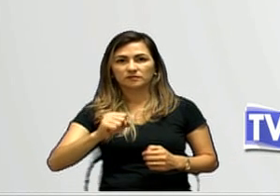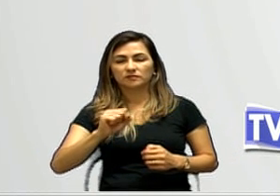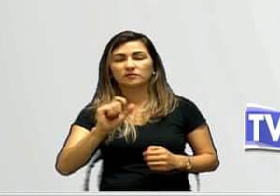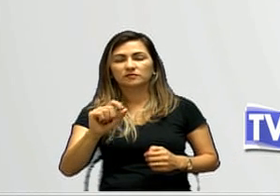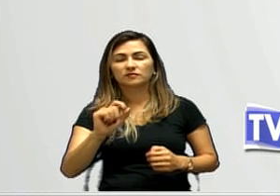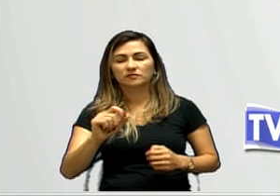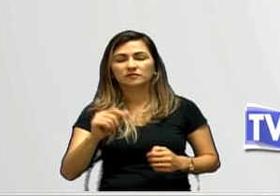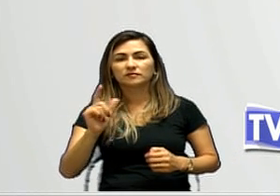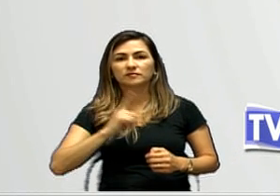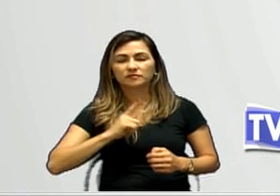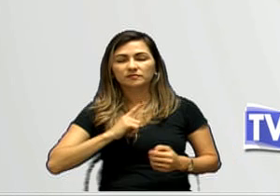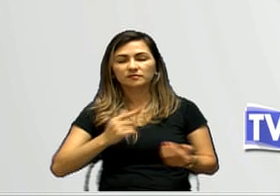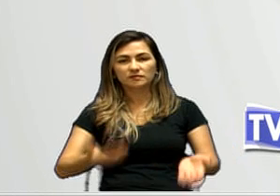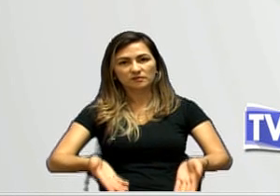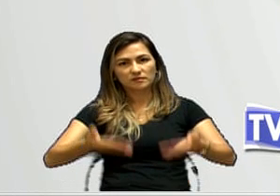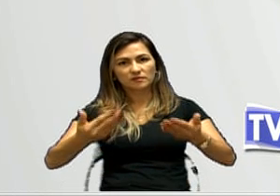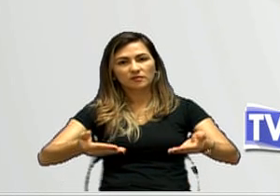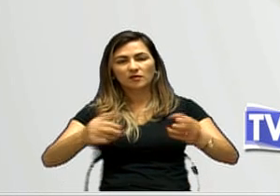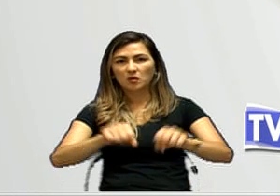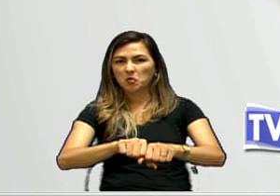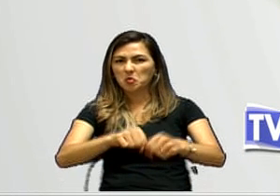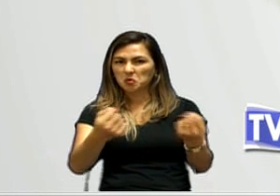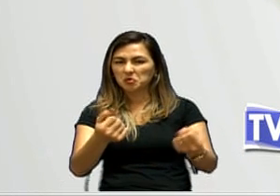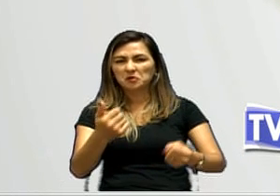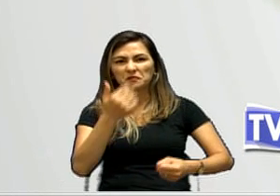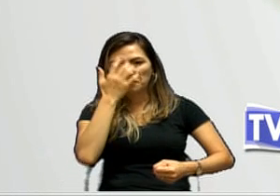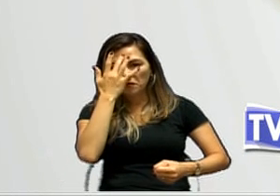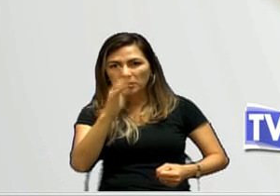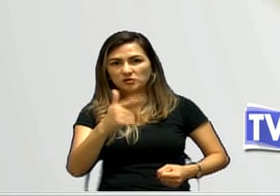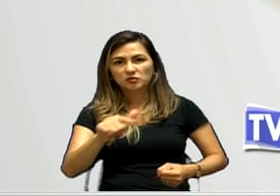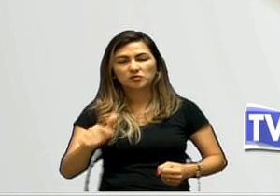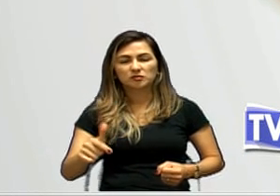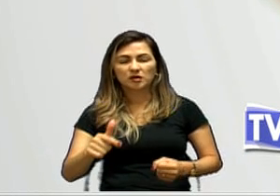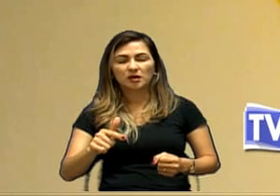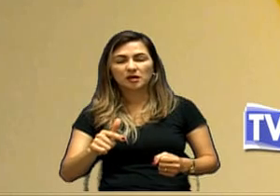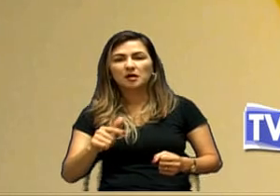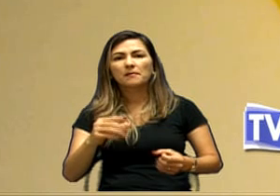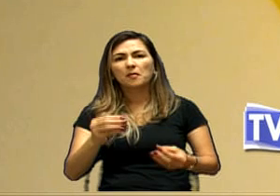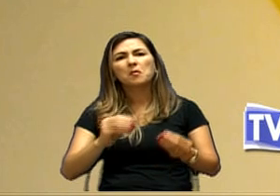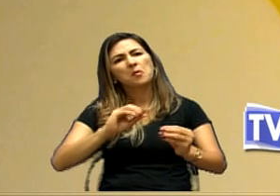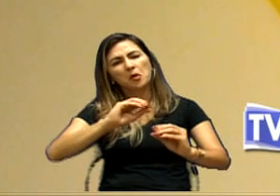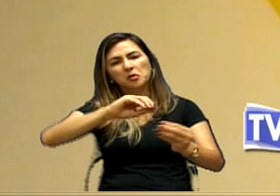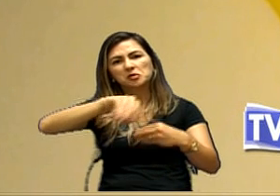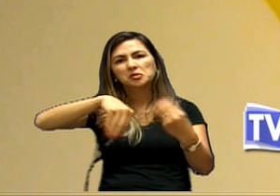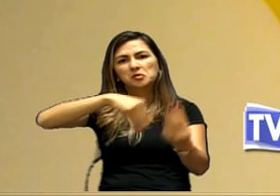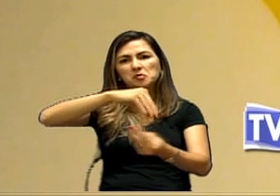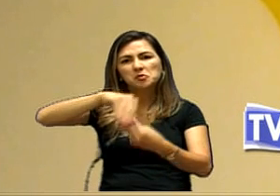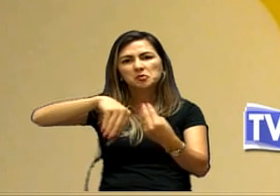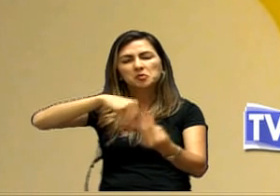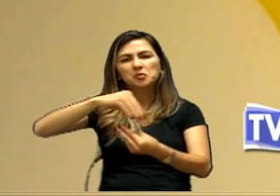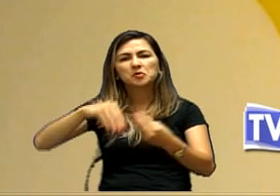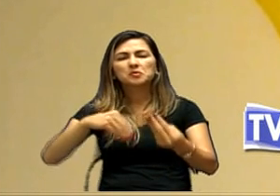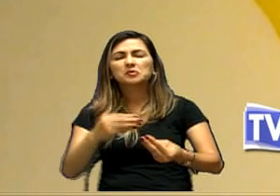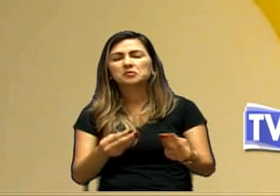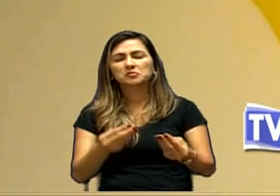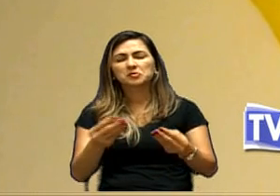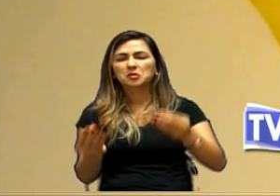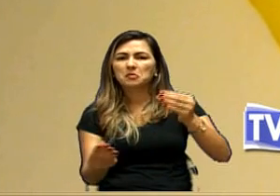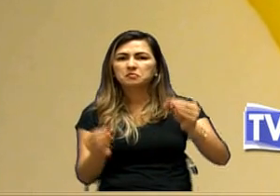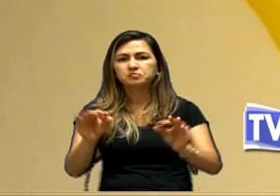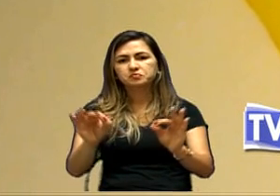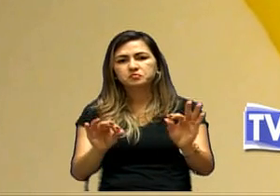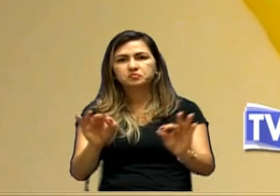flexibilidade, leveza, resistência à abrasão, possibilidade de design diferenciado, A aplicação se dá em espumas macias